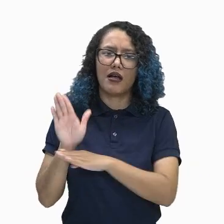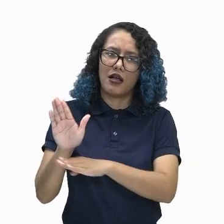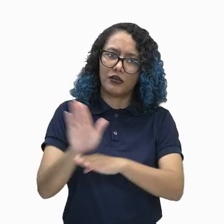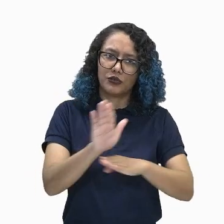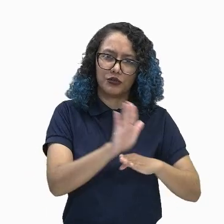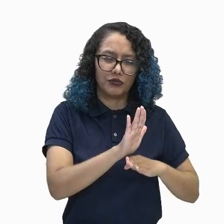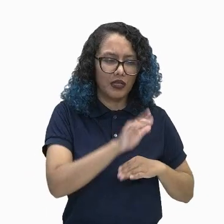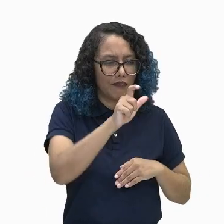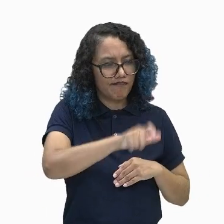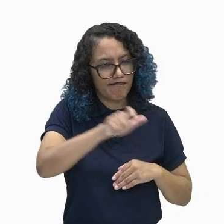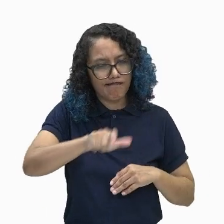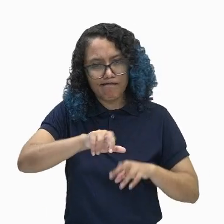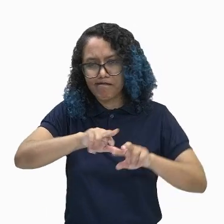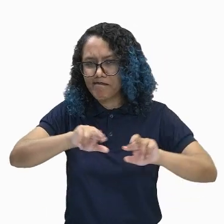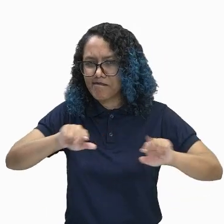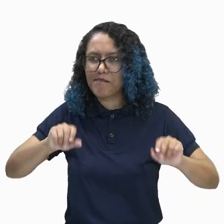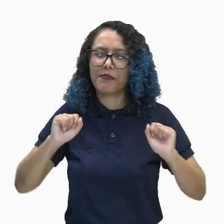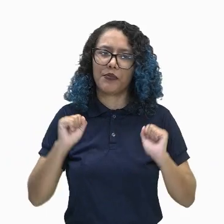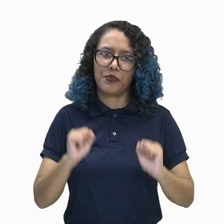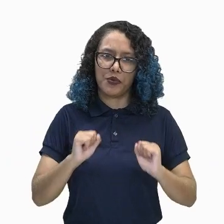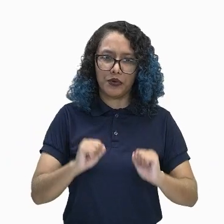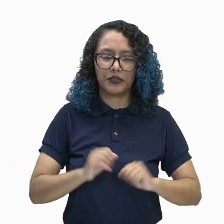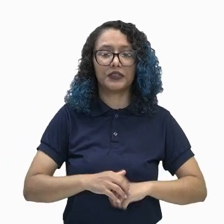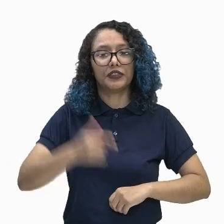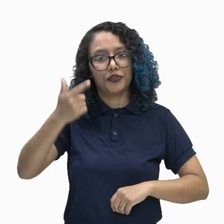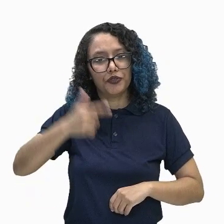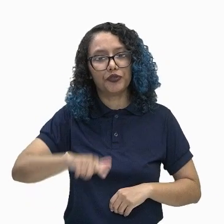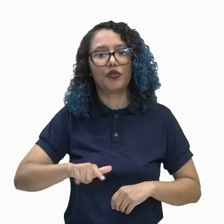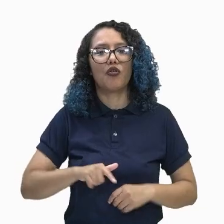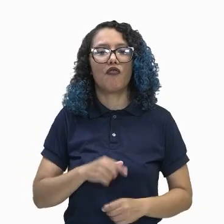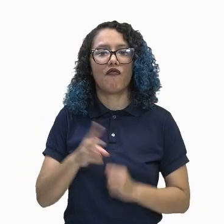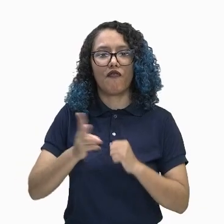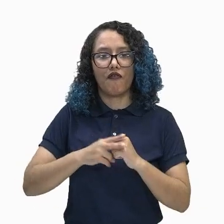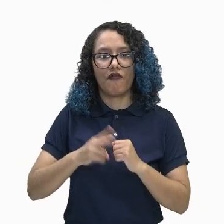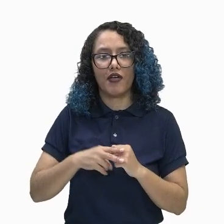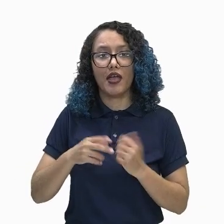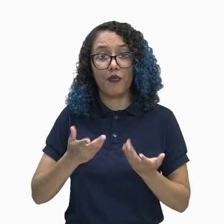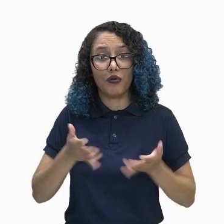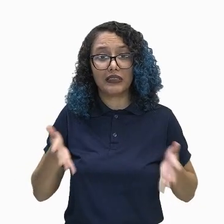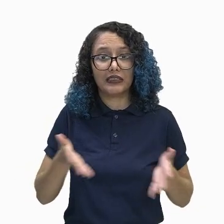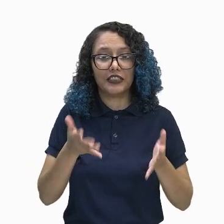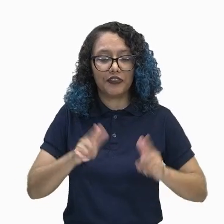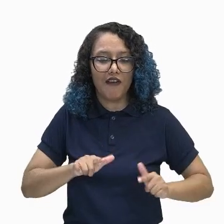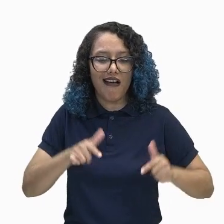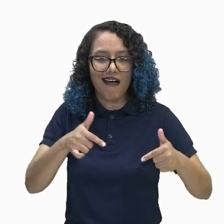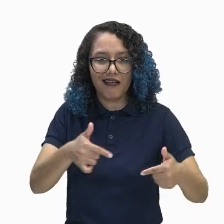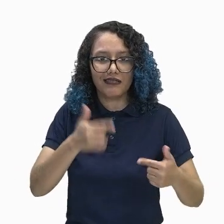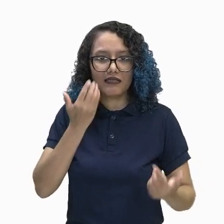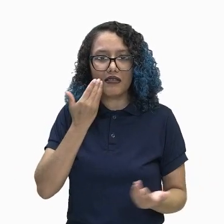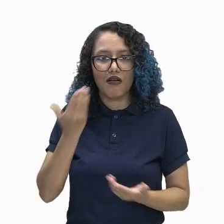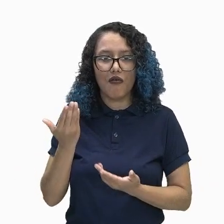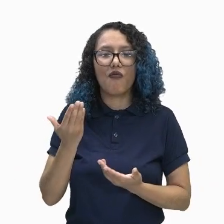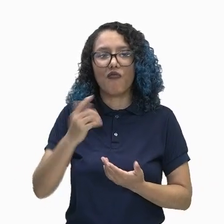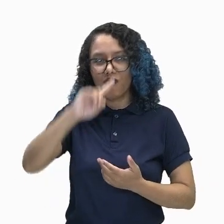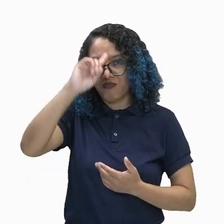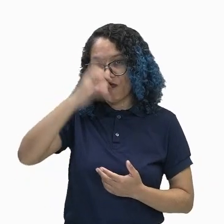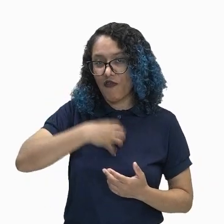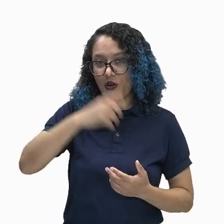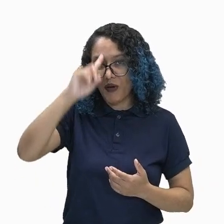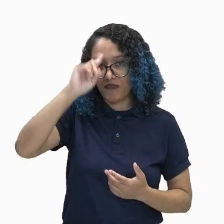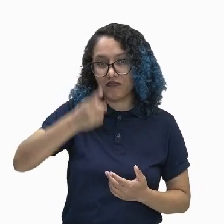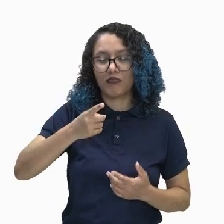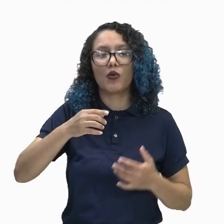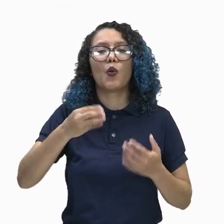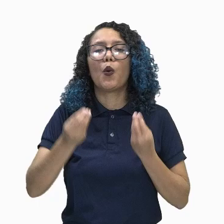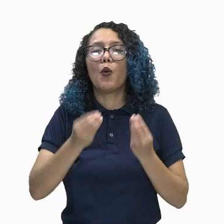pessoas. E observem que, mais uma vez, nós temos o verbo nos convidando para a ação. O verbo no modo imperativo. Doe,